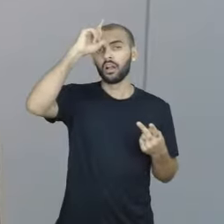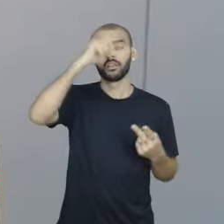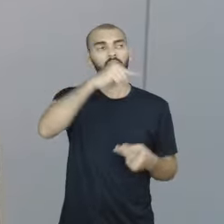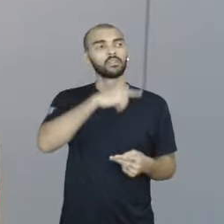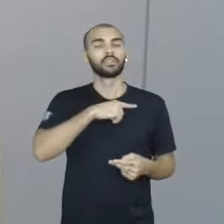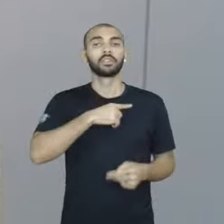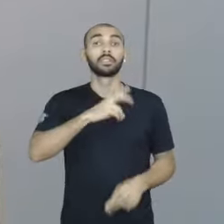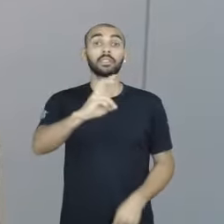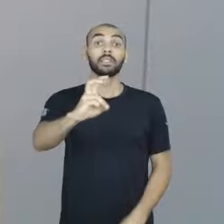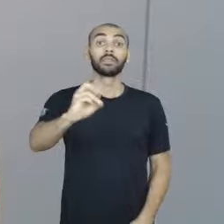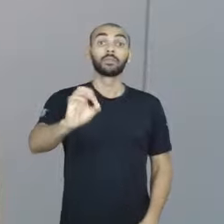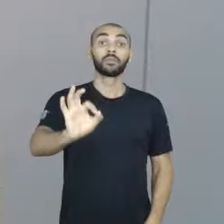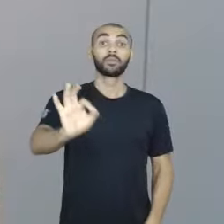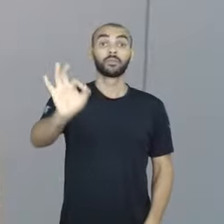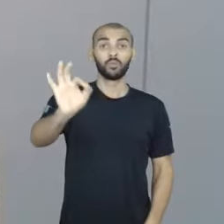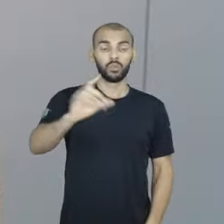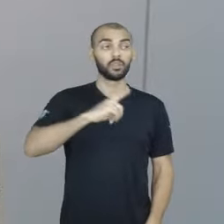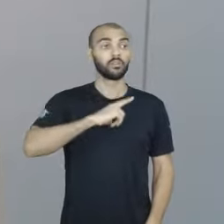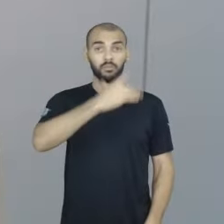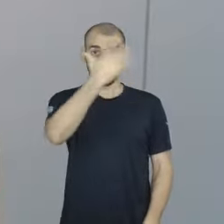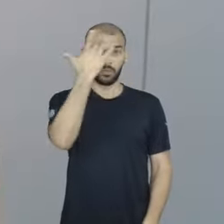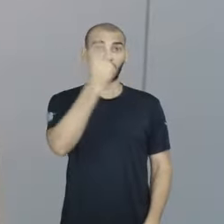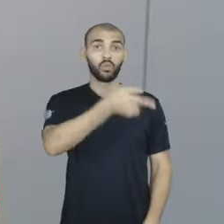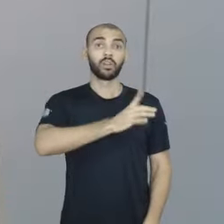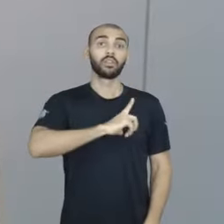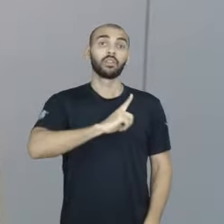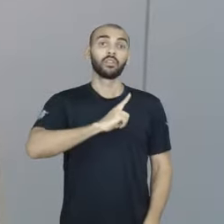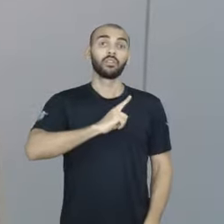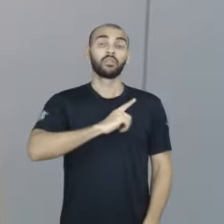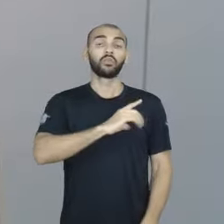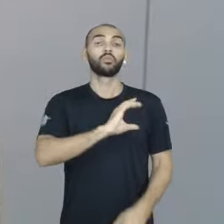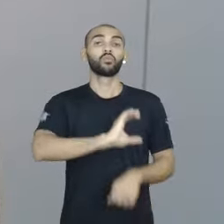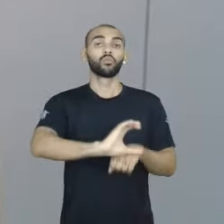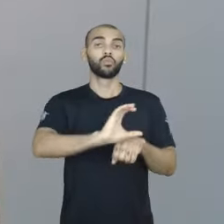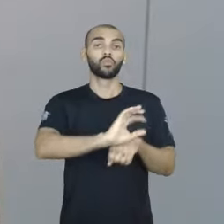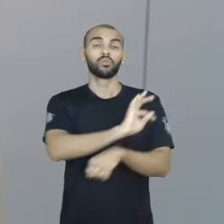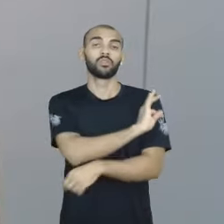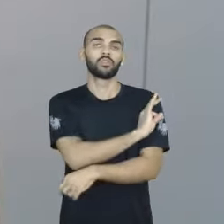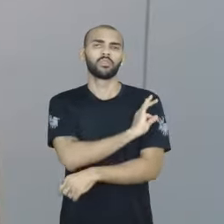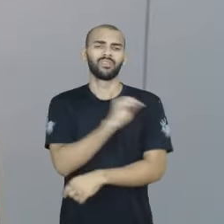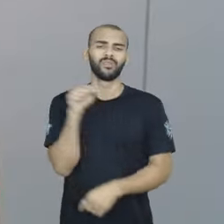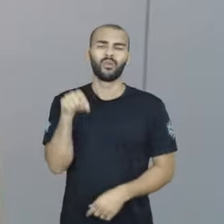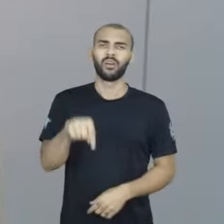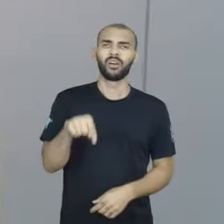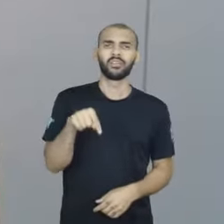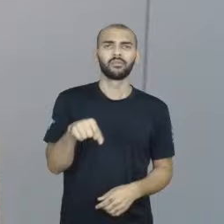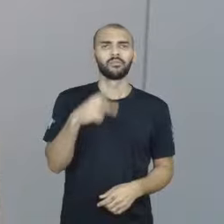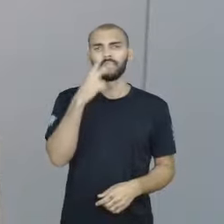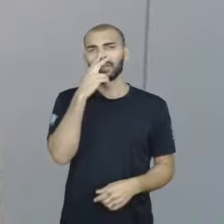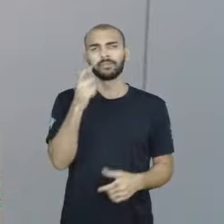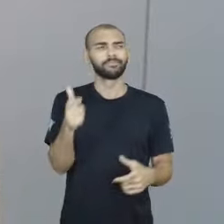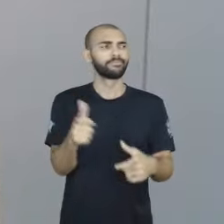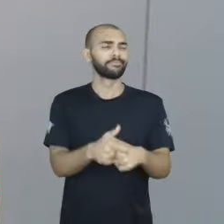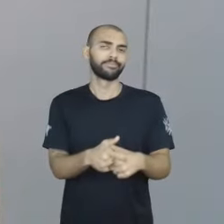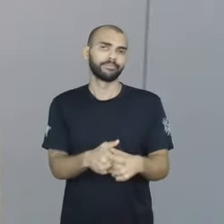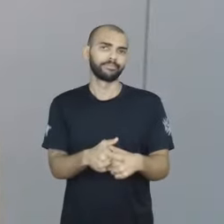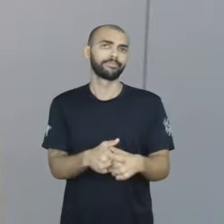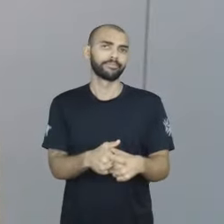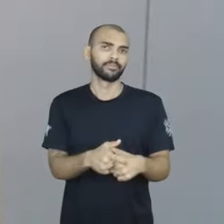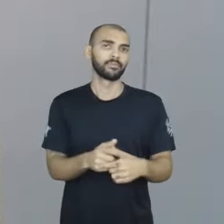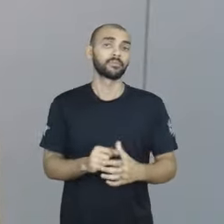que cursaram cursos técnicos, aqui nós temos uma porcentagem muito baixa, né? Então, nós queremos